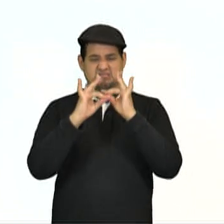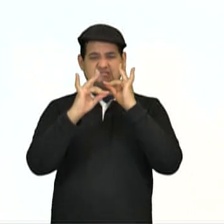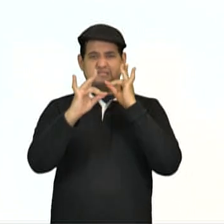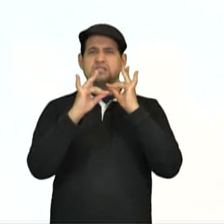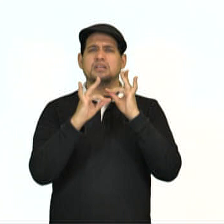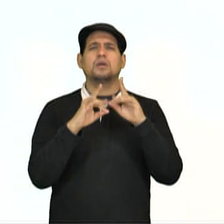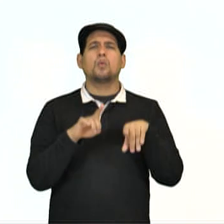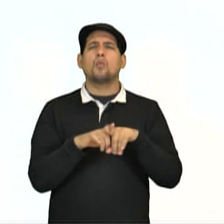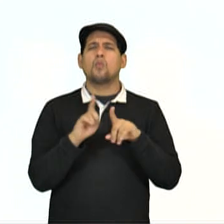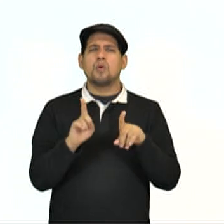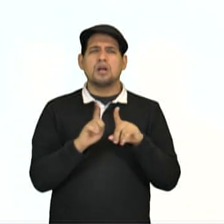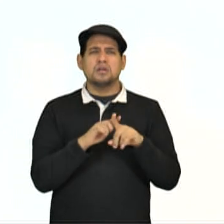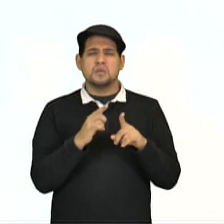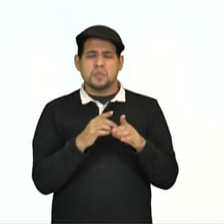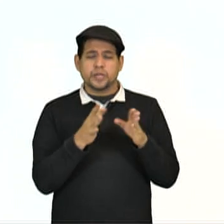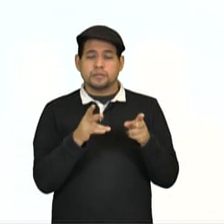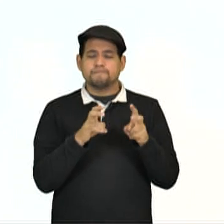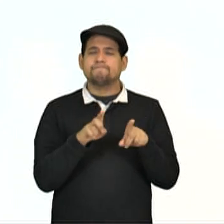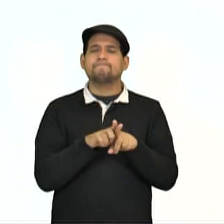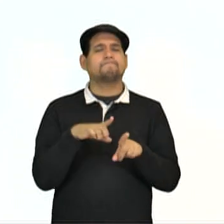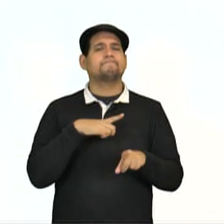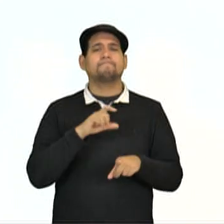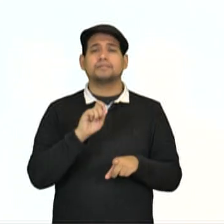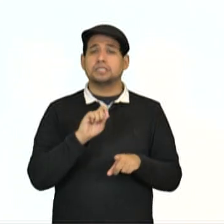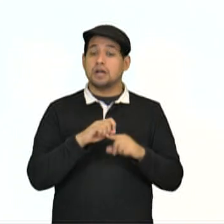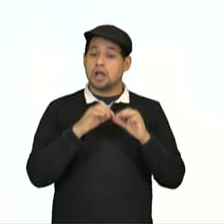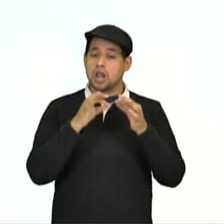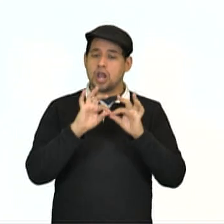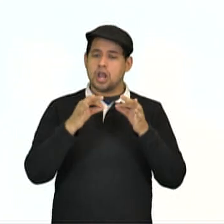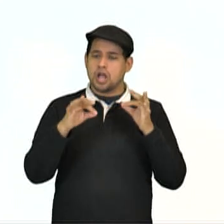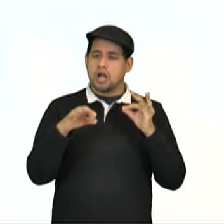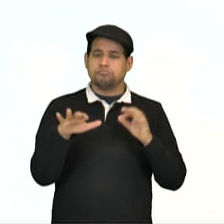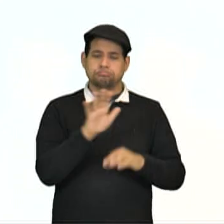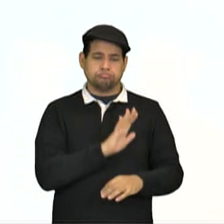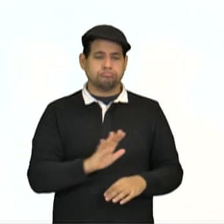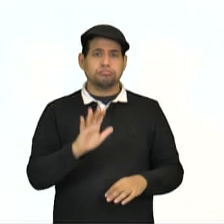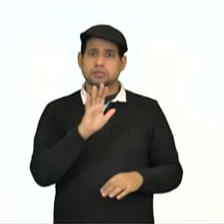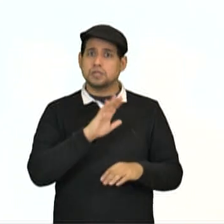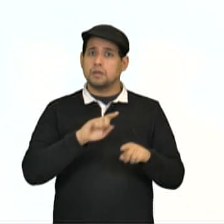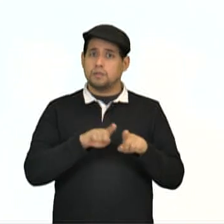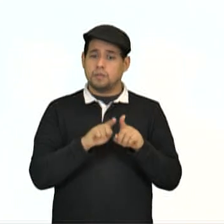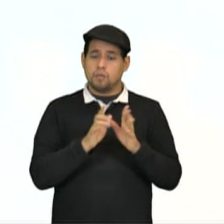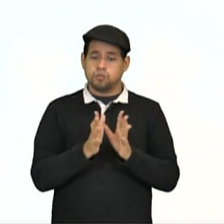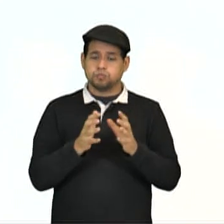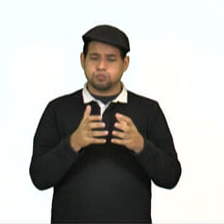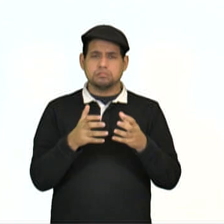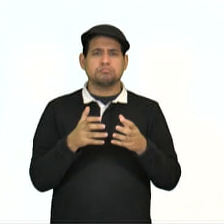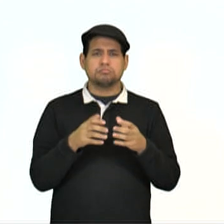quase desprezível. Proporciona uma grande superfície em relação ao volume,